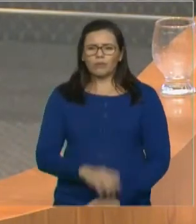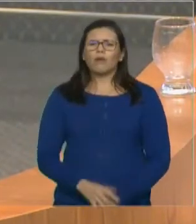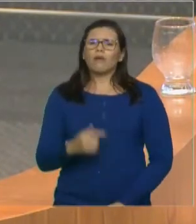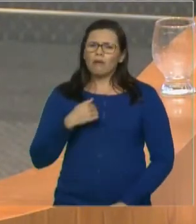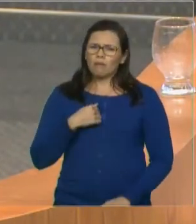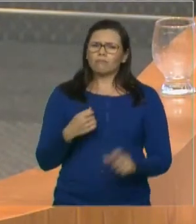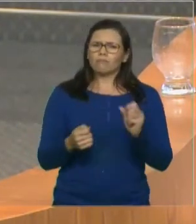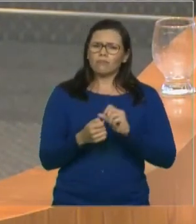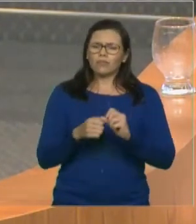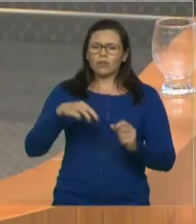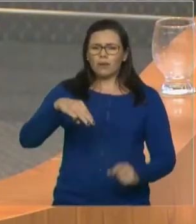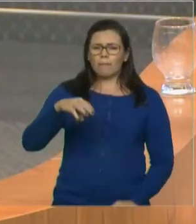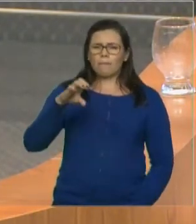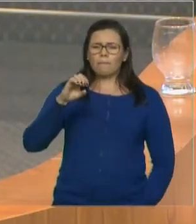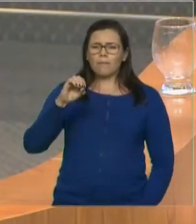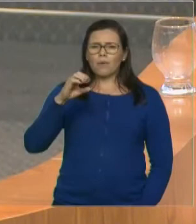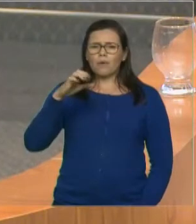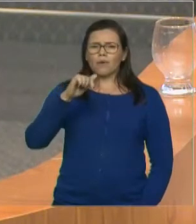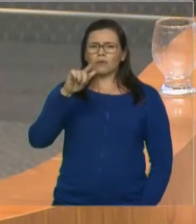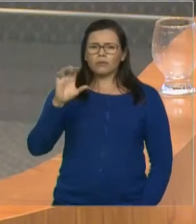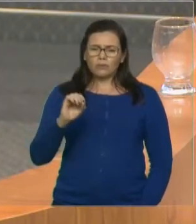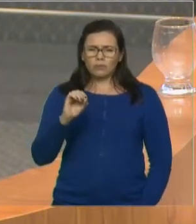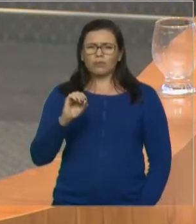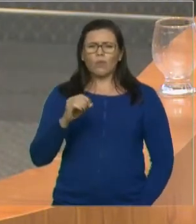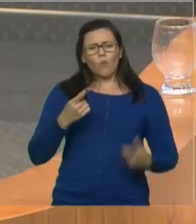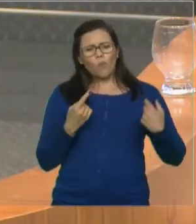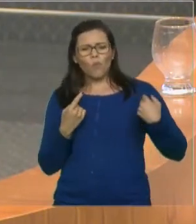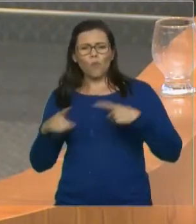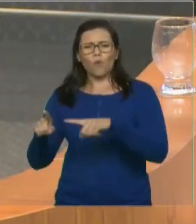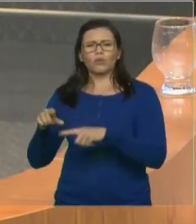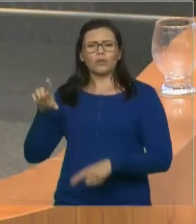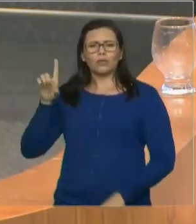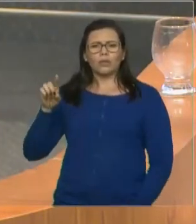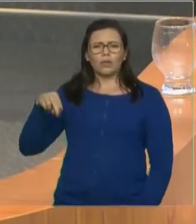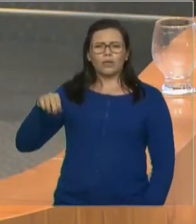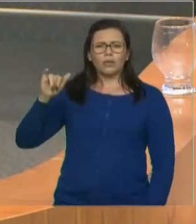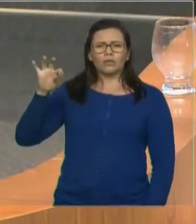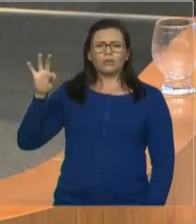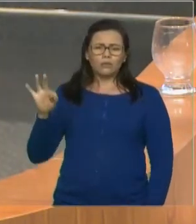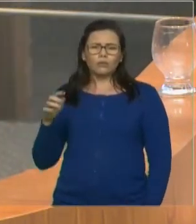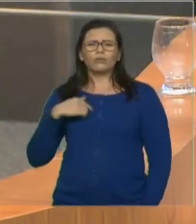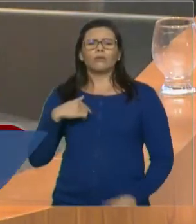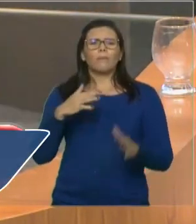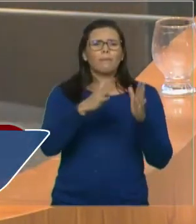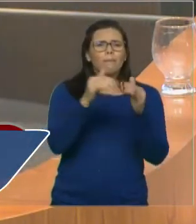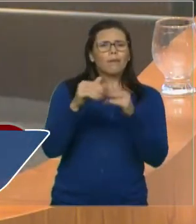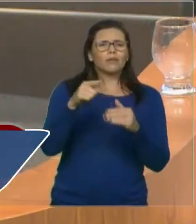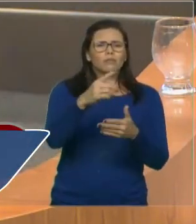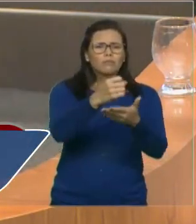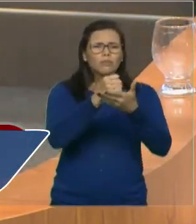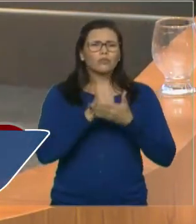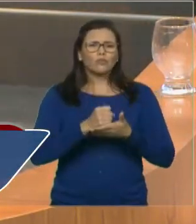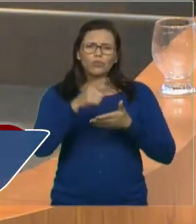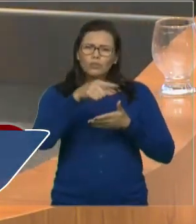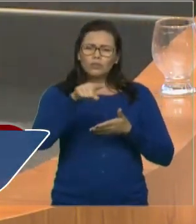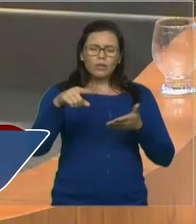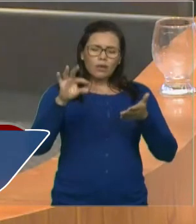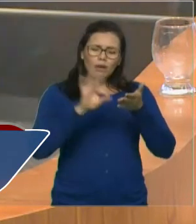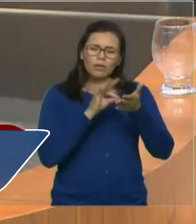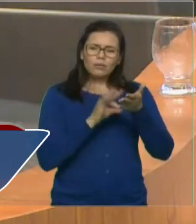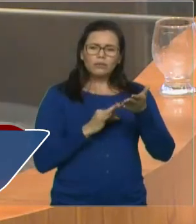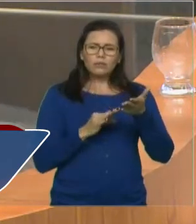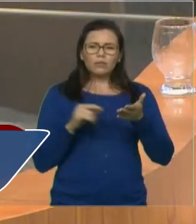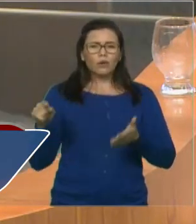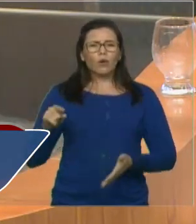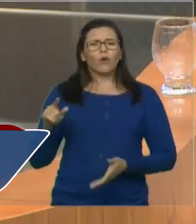repúdio contra o DENIT, quero aqui que todos possam assinar, contra o gestor do DENIT, que se recusou